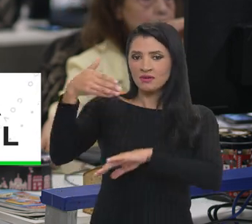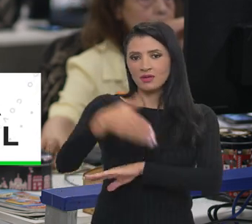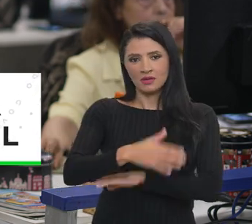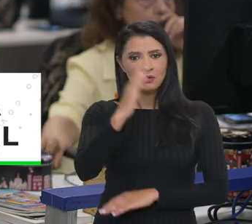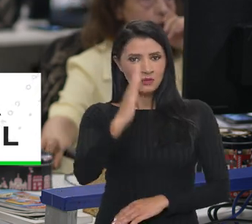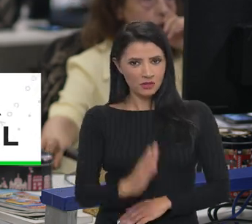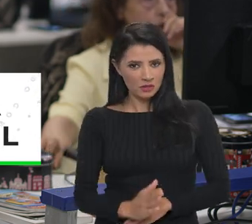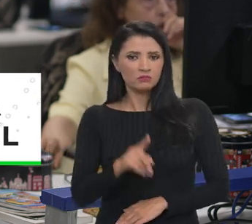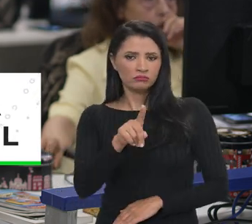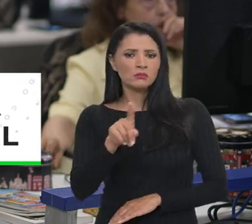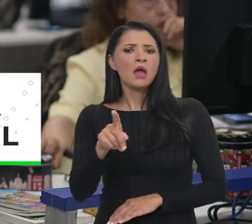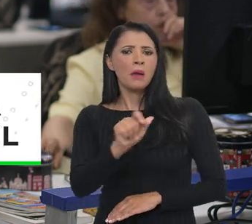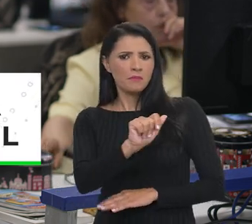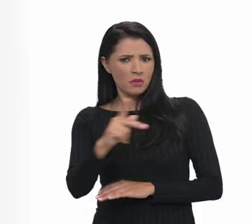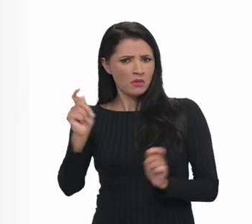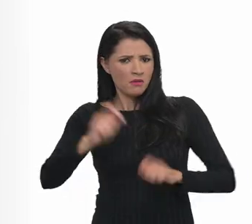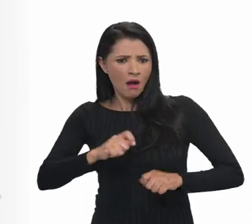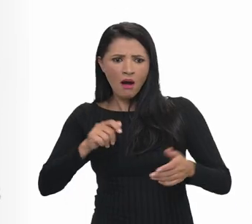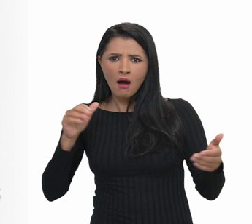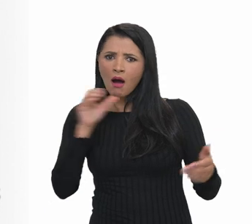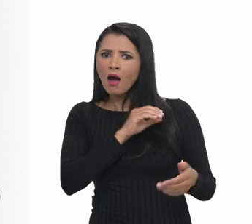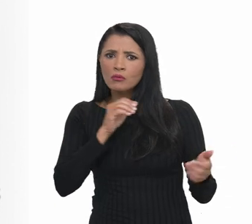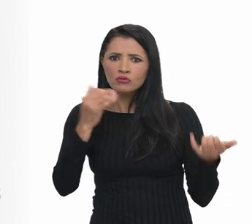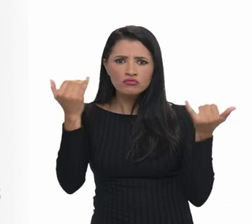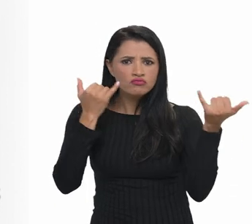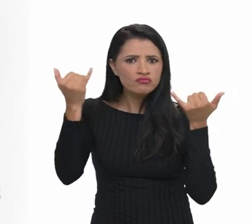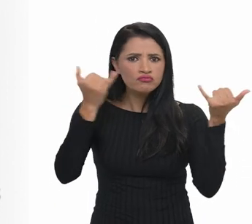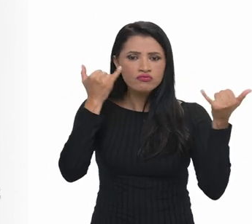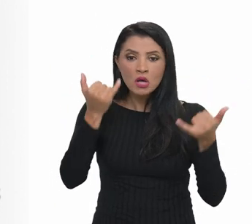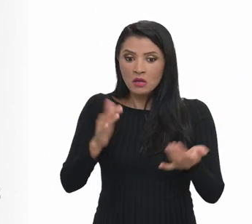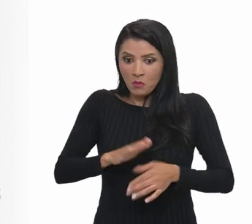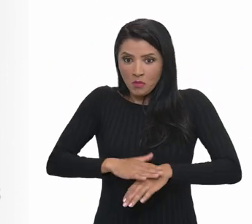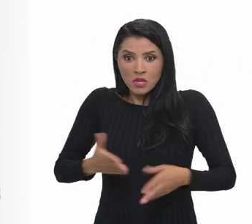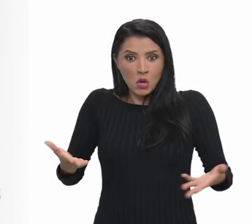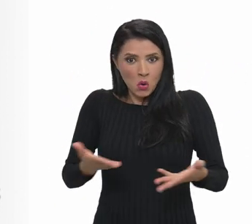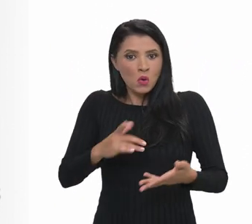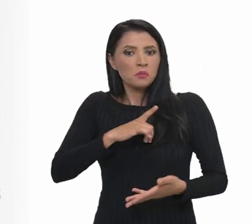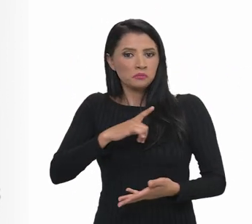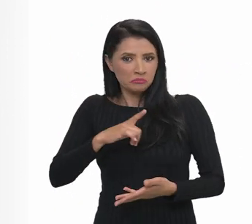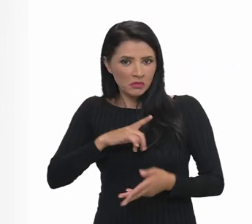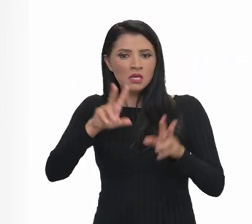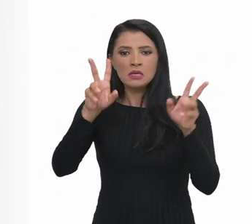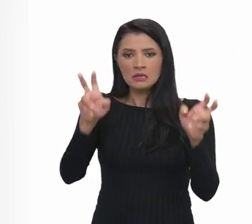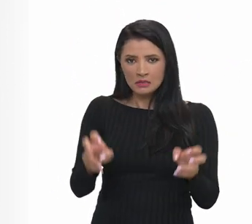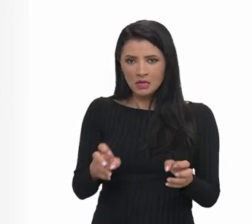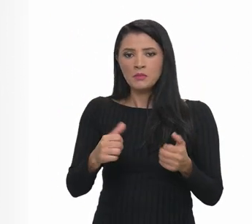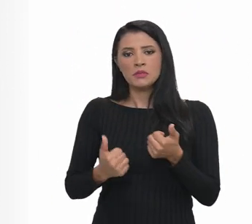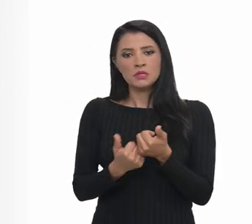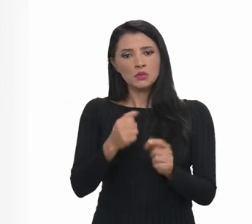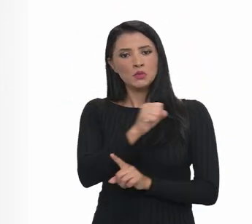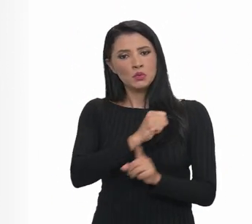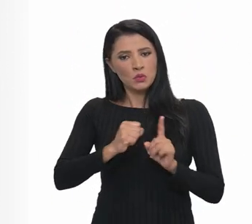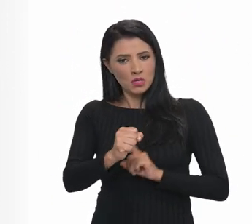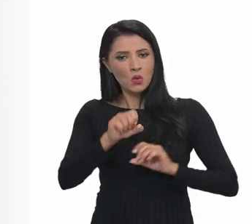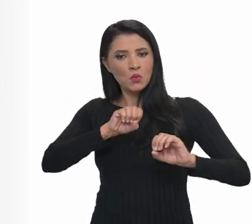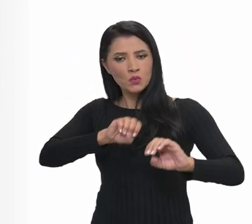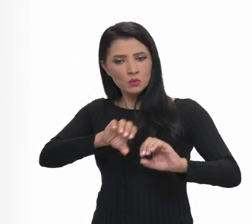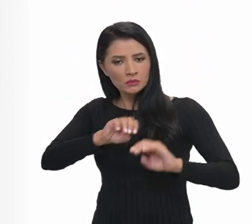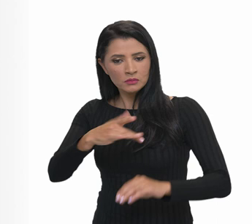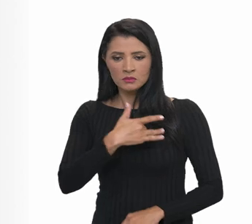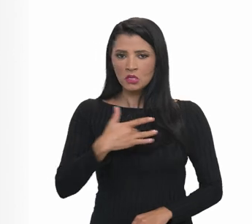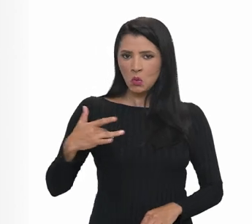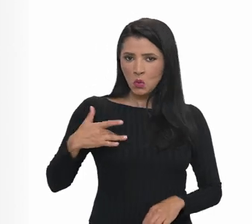imigrantes no Brasil. A ferramenta possibilita acesso rápido a informações atualizadas sobre assuntos como assistência